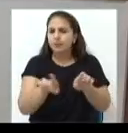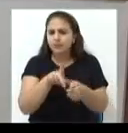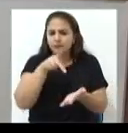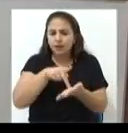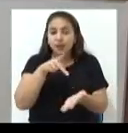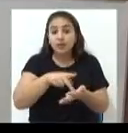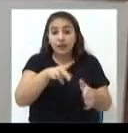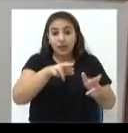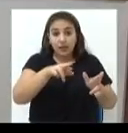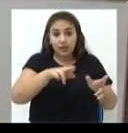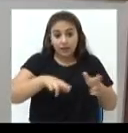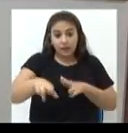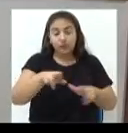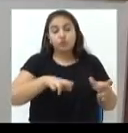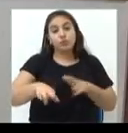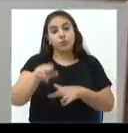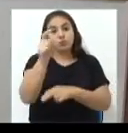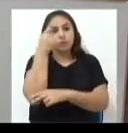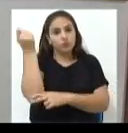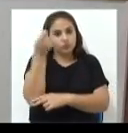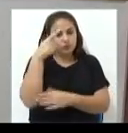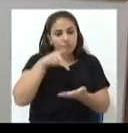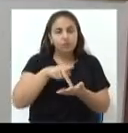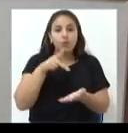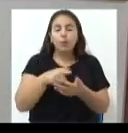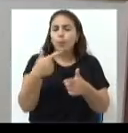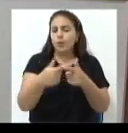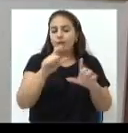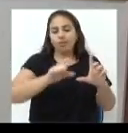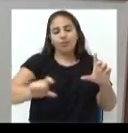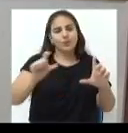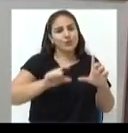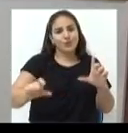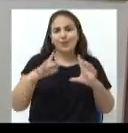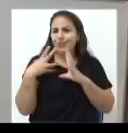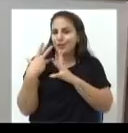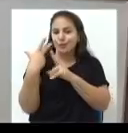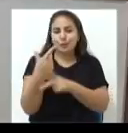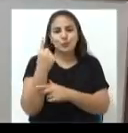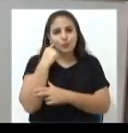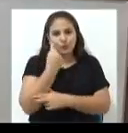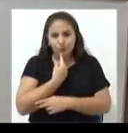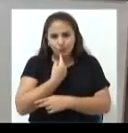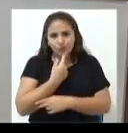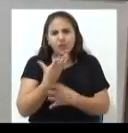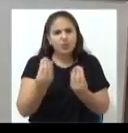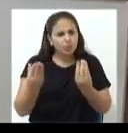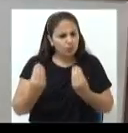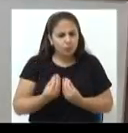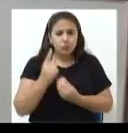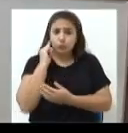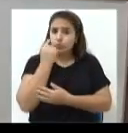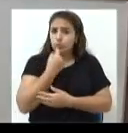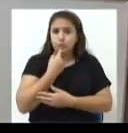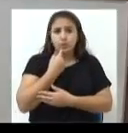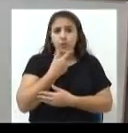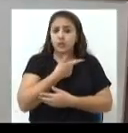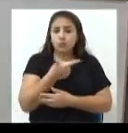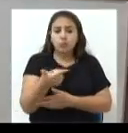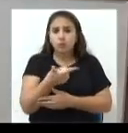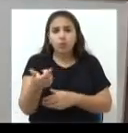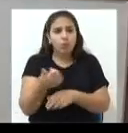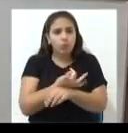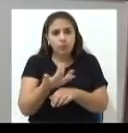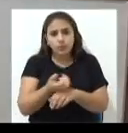na região do Rio Grande do Sul, na verdade, porque legenda não é para todos os surdos. Tem muitos surdos que não têm